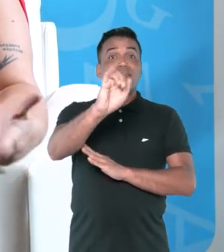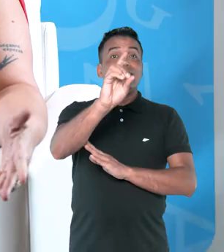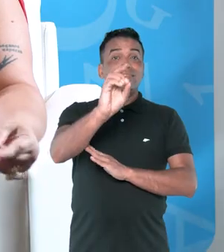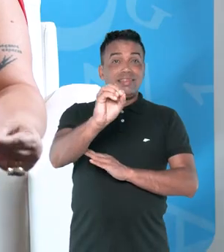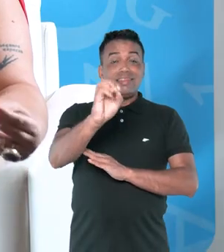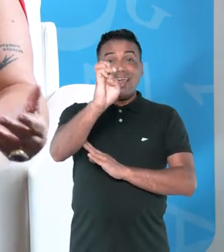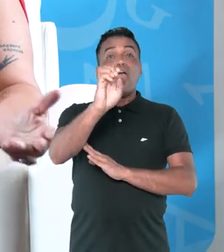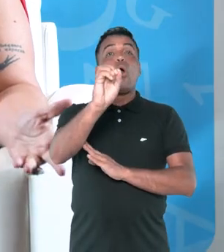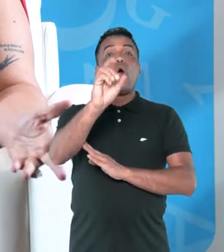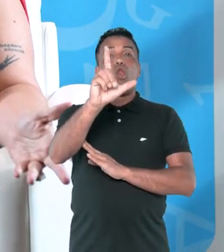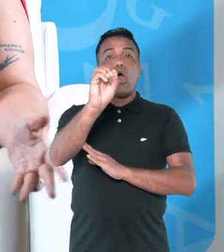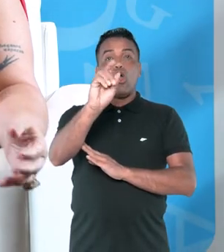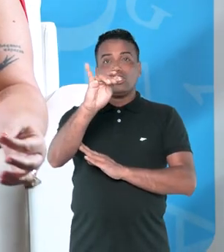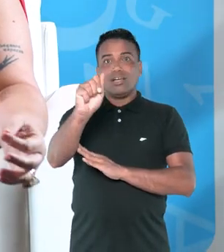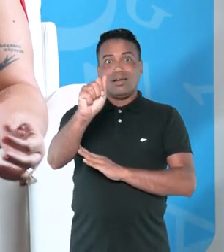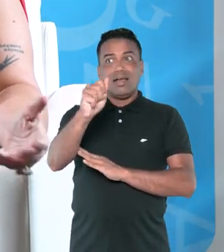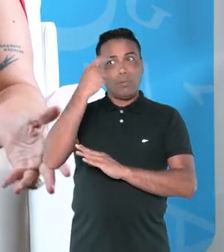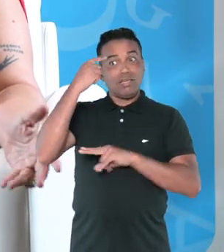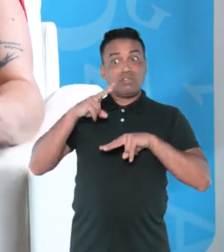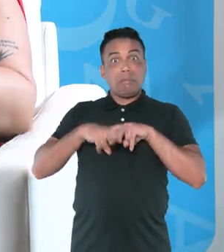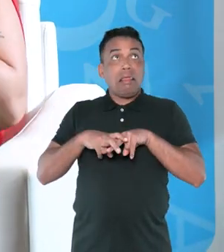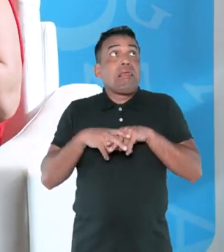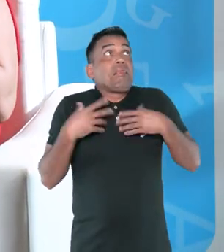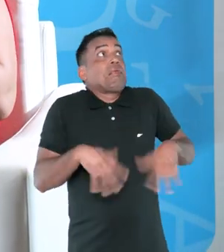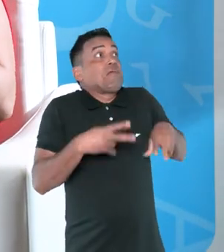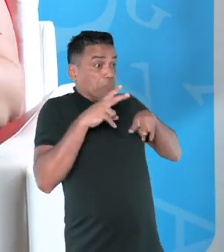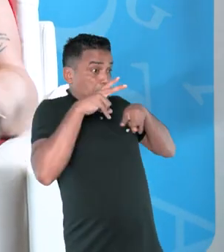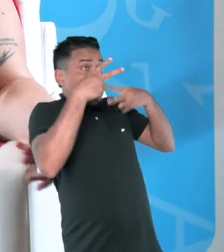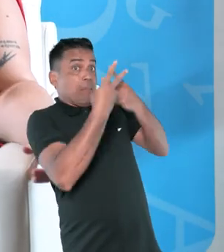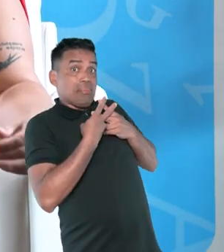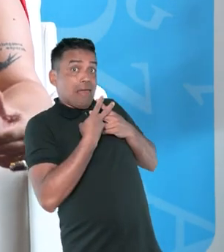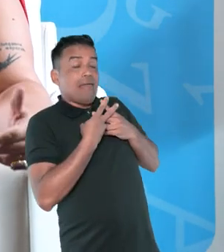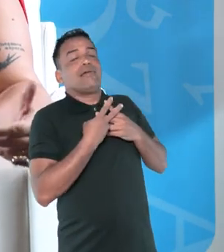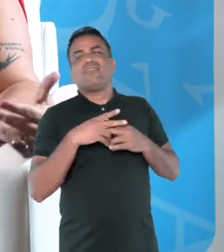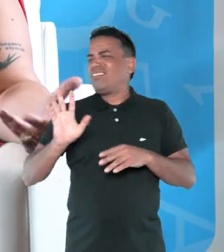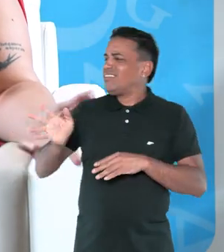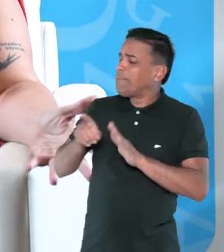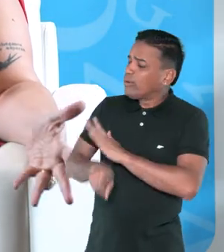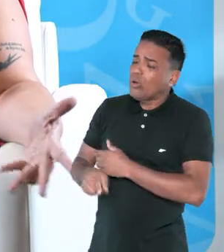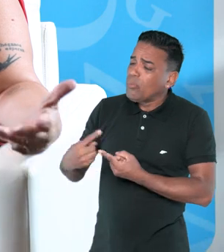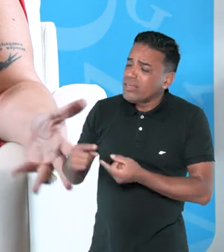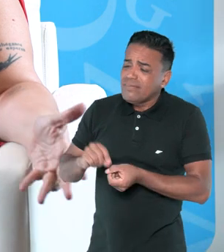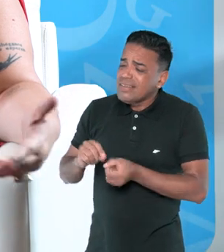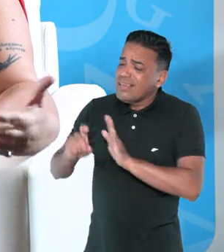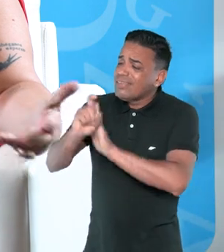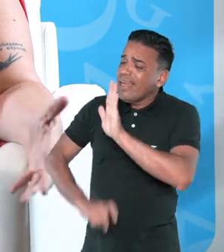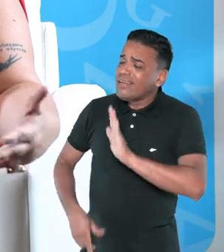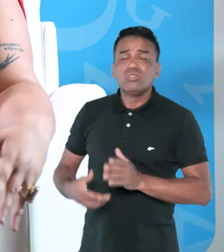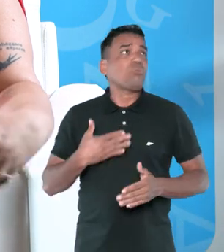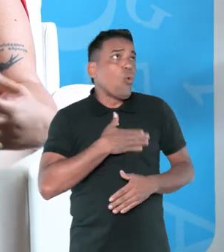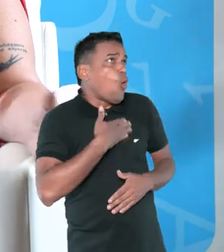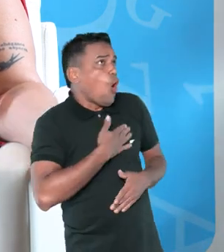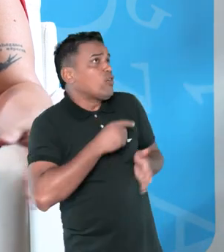achei que eu ia ser presa. Eu tinha 8 anos. Eu achei que eu ia ser, porque ele ia me prender. E ele perguntou por que eu fazia essas redações. Eu disse, porque